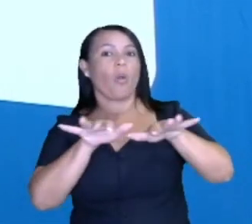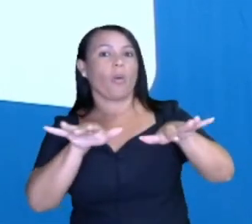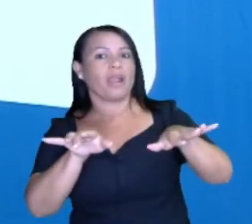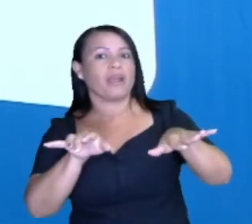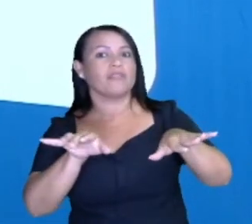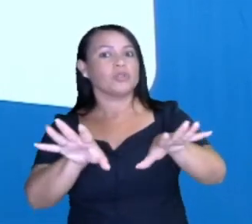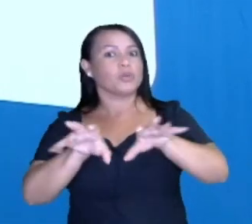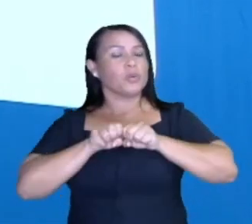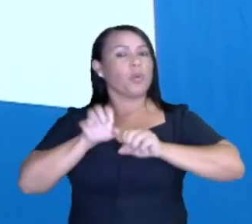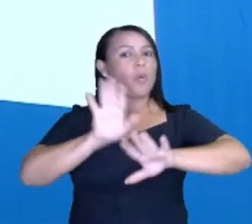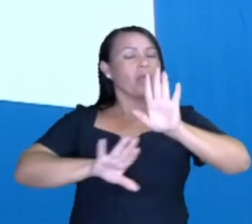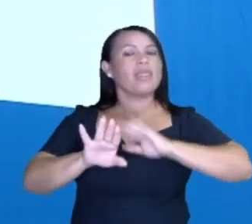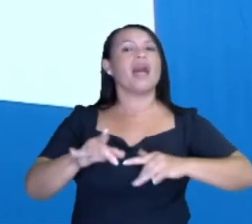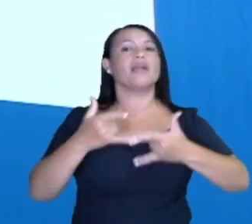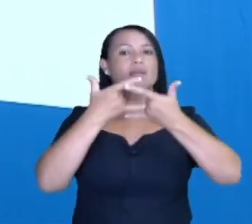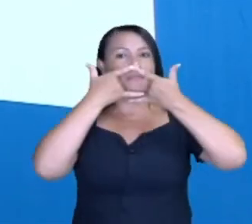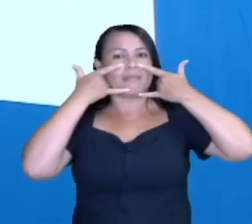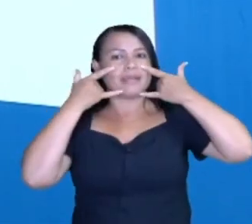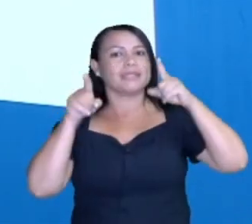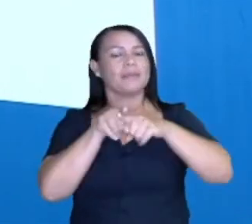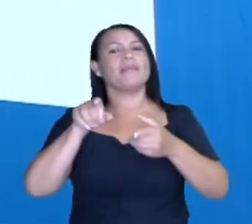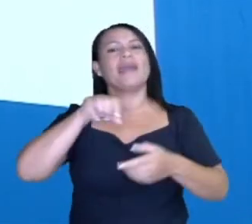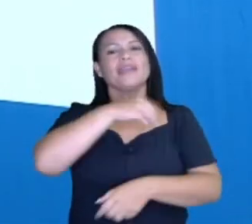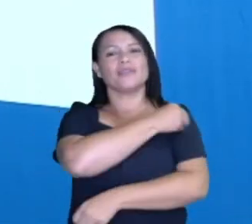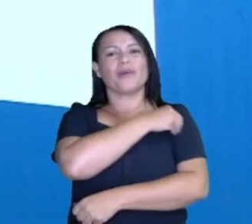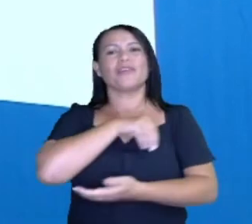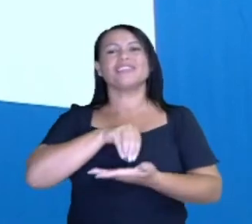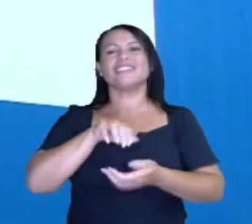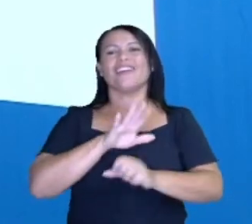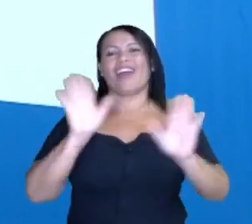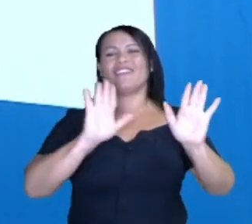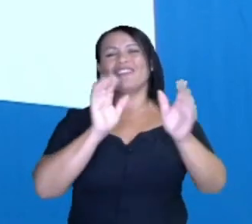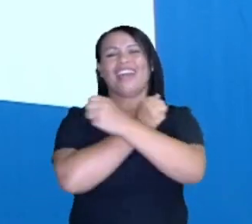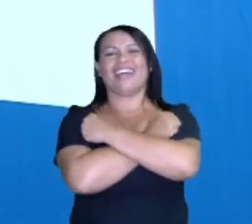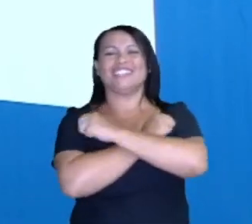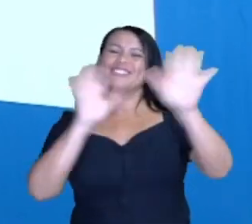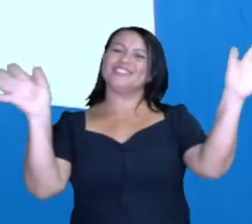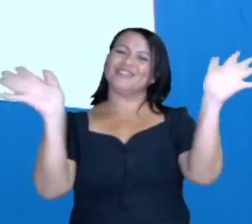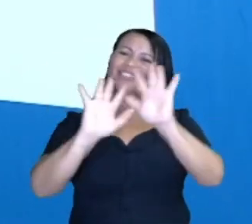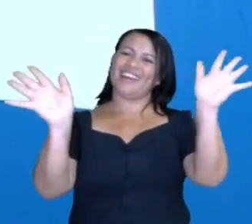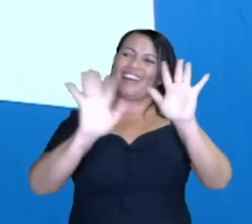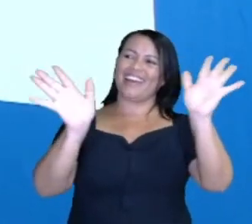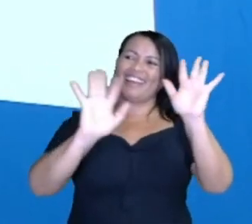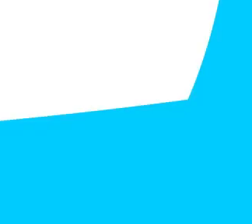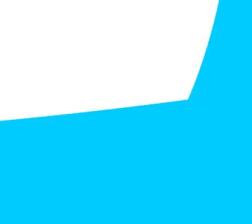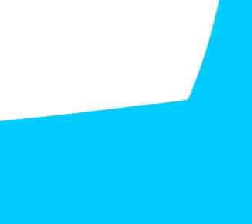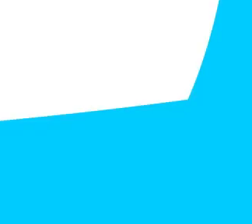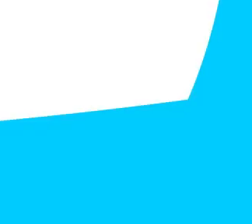máscara e nem do álcool em gel. Abraço! Bye!